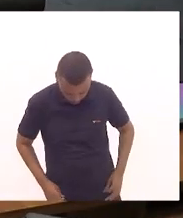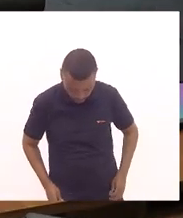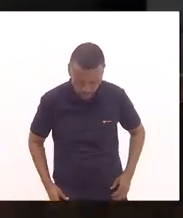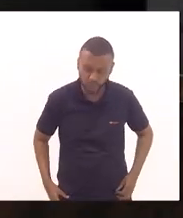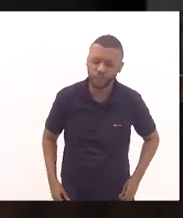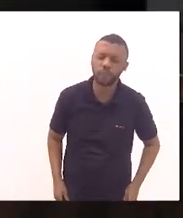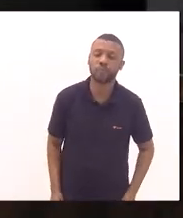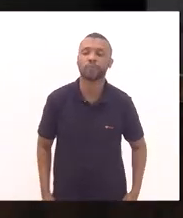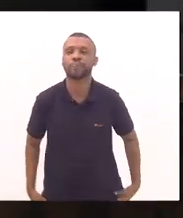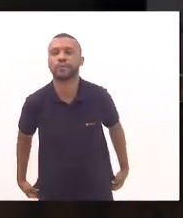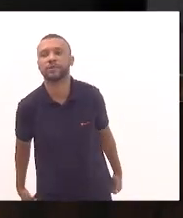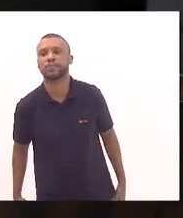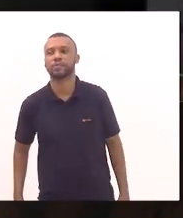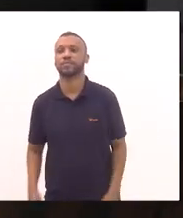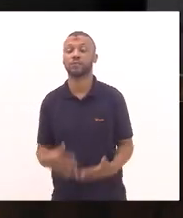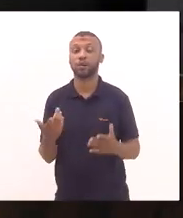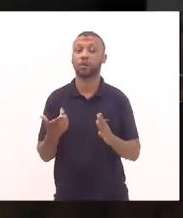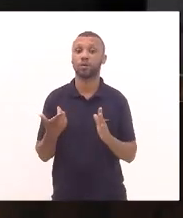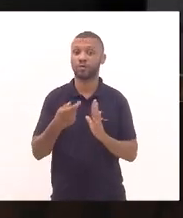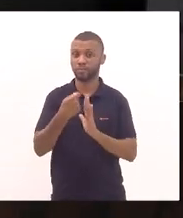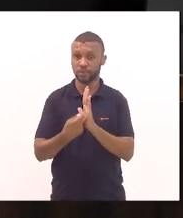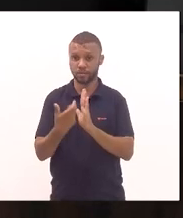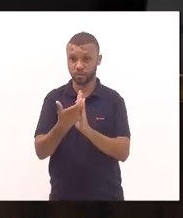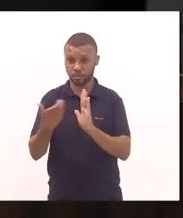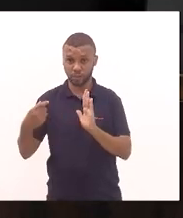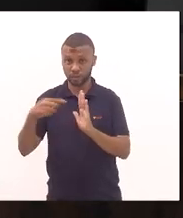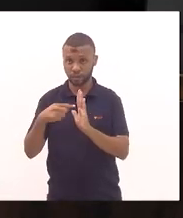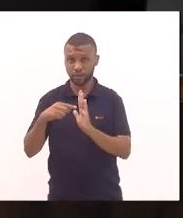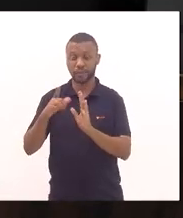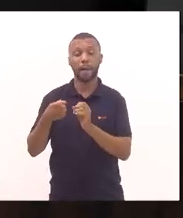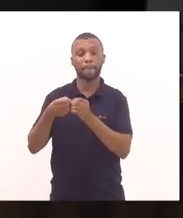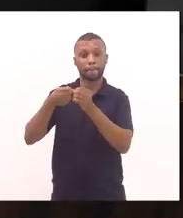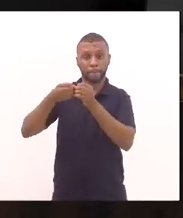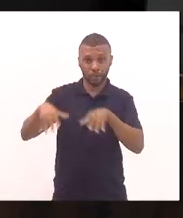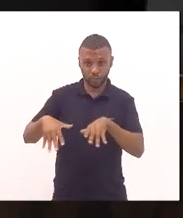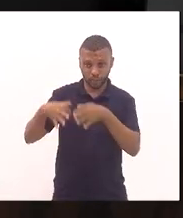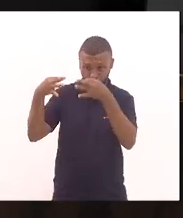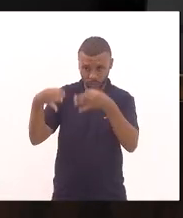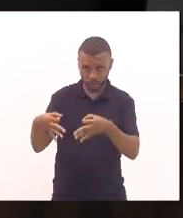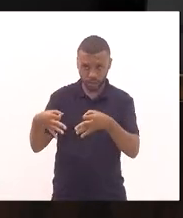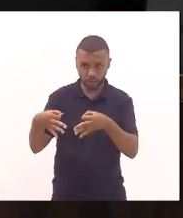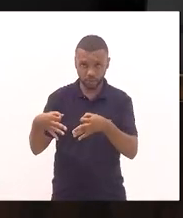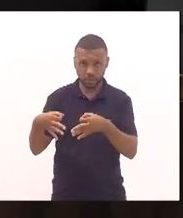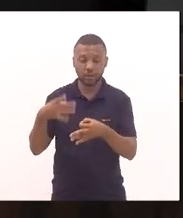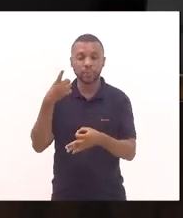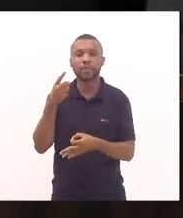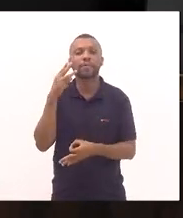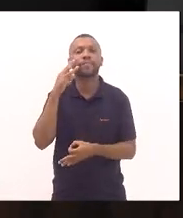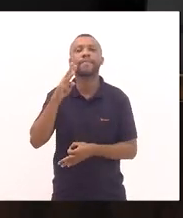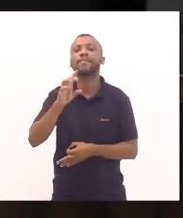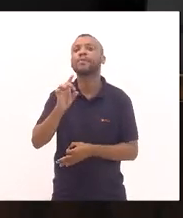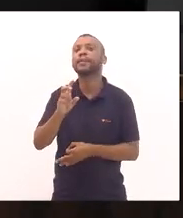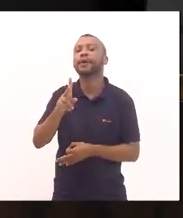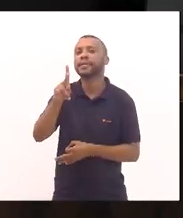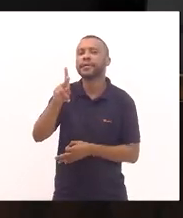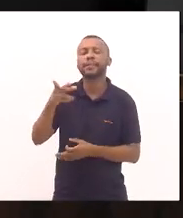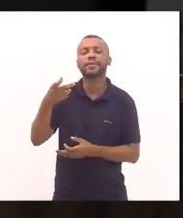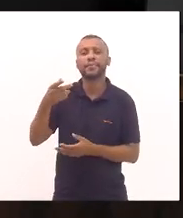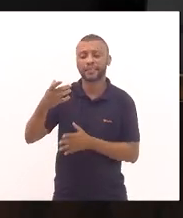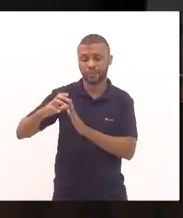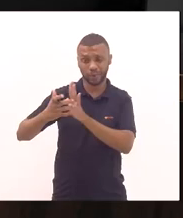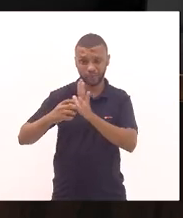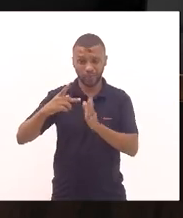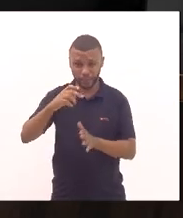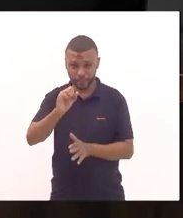Bem, então, o destaque do deputado Valdeque da bancada do PSB está prejudicado, certo? Mas quantos destaques?